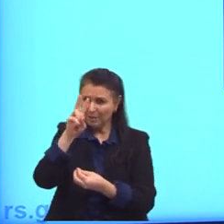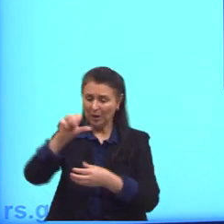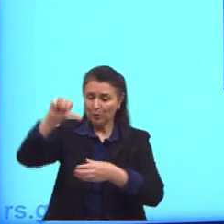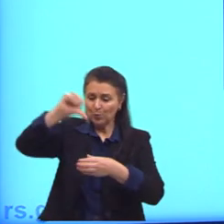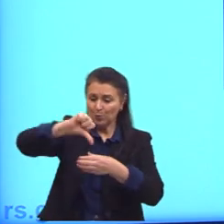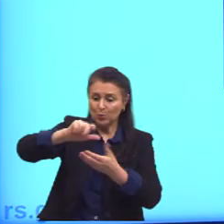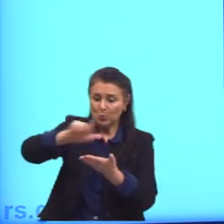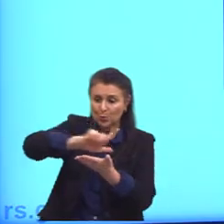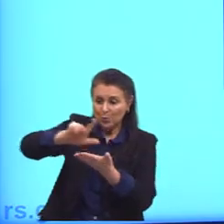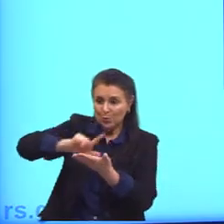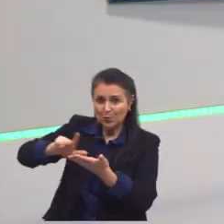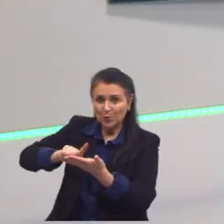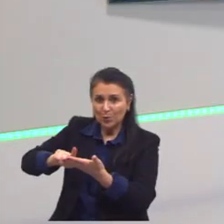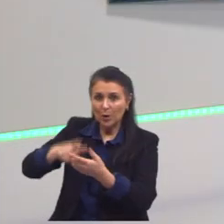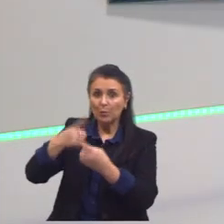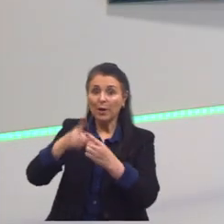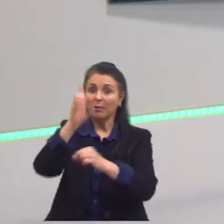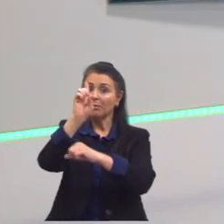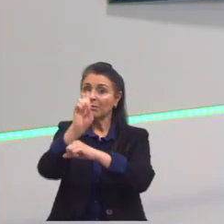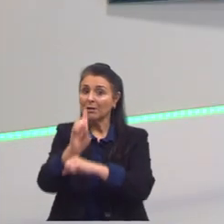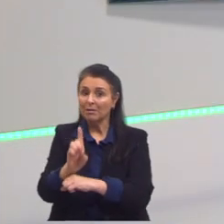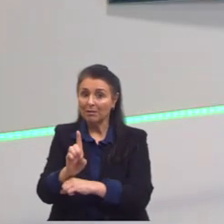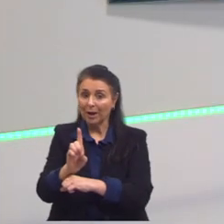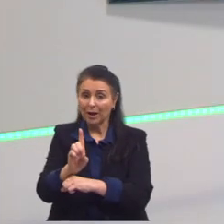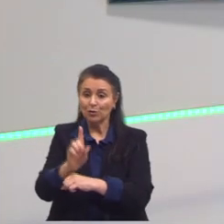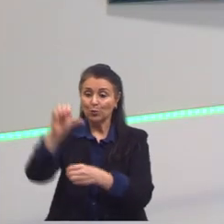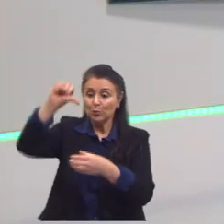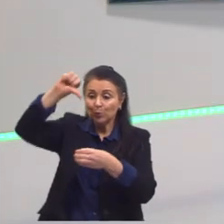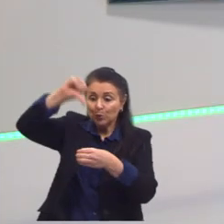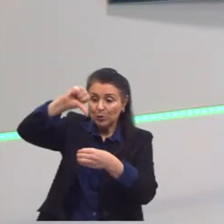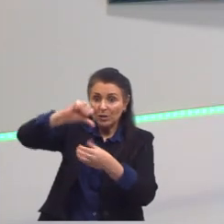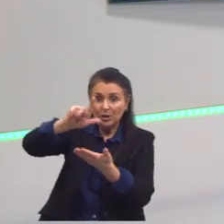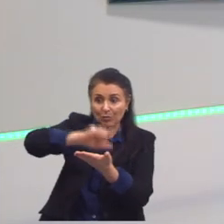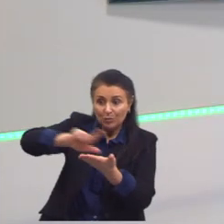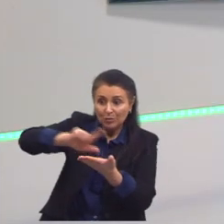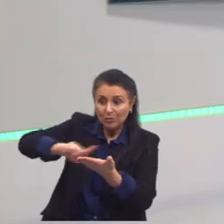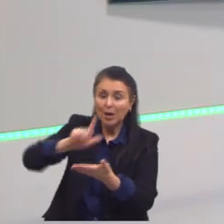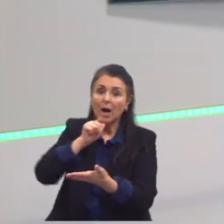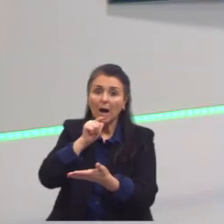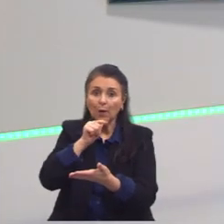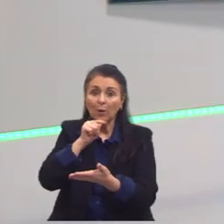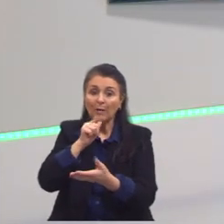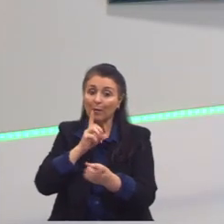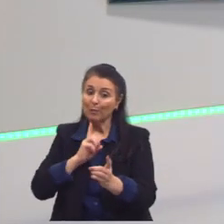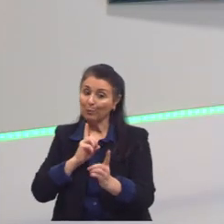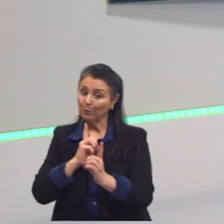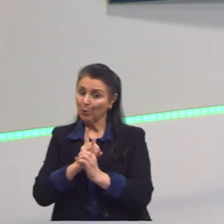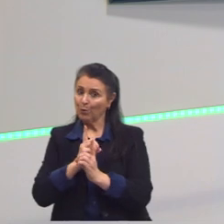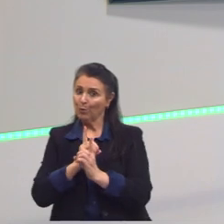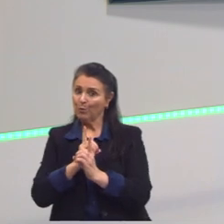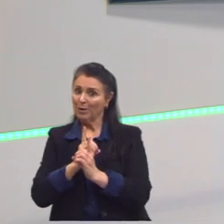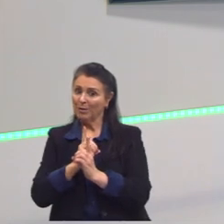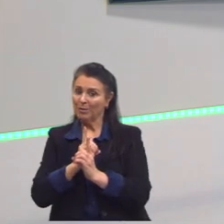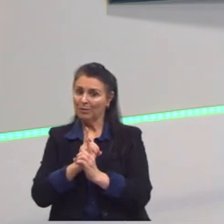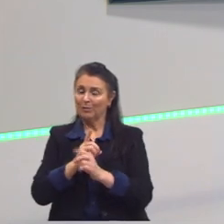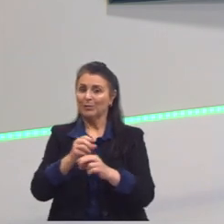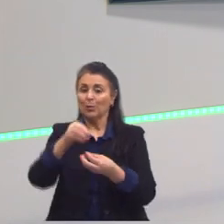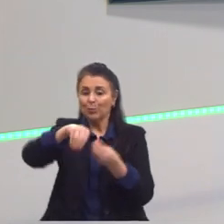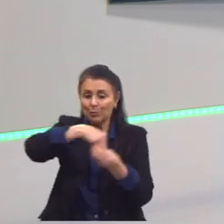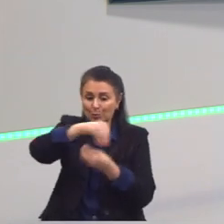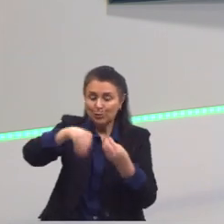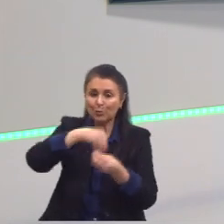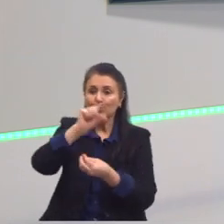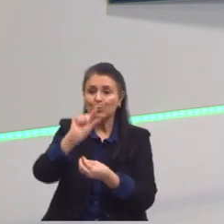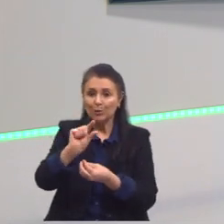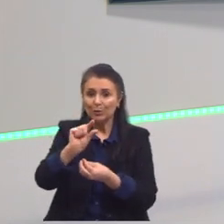aconteceu Aliás nem cidades estavam muito próximas então a gente teve uma mistura né então ele acabou ficando